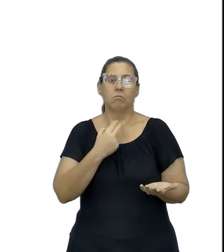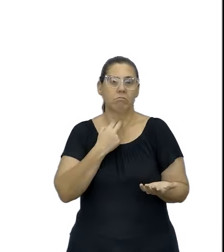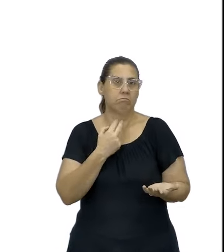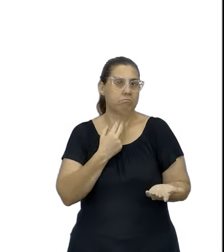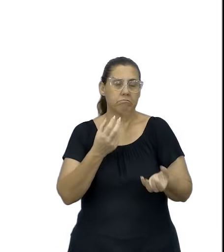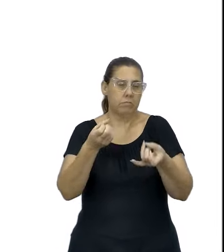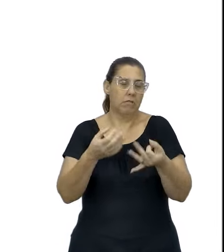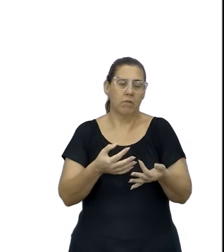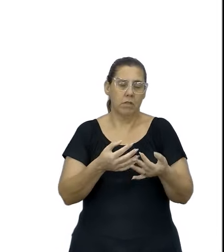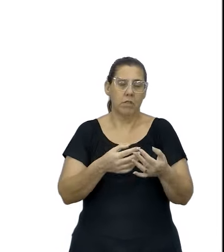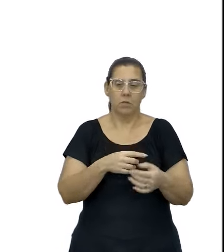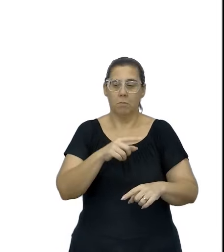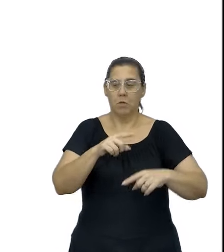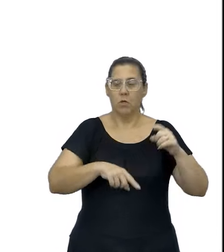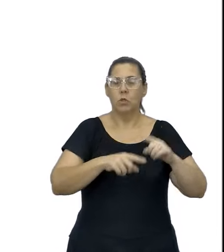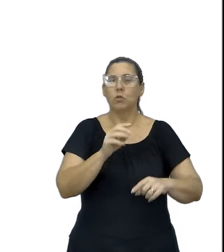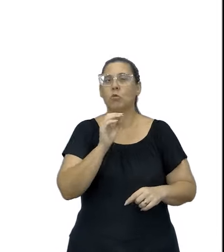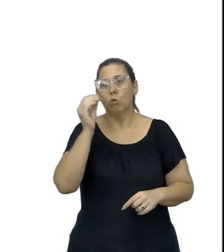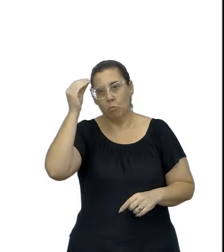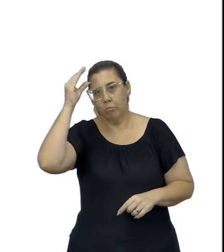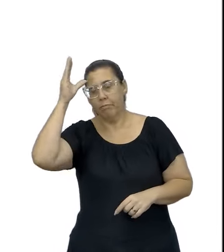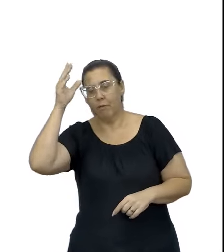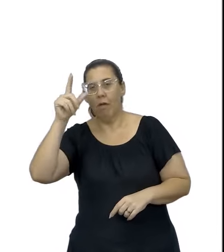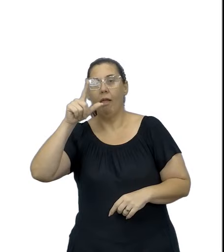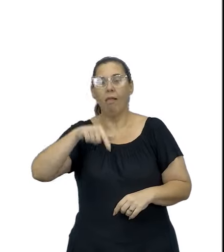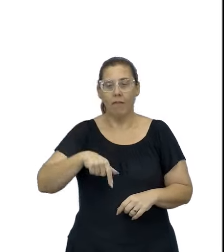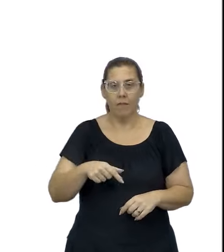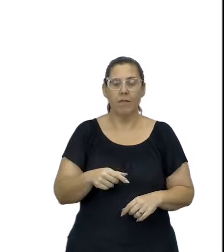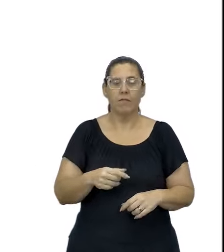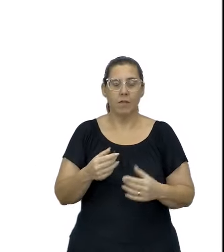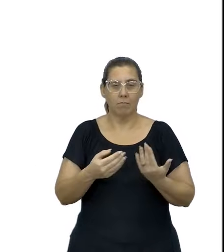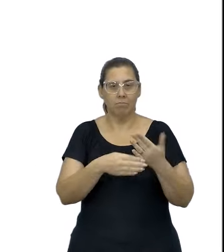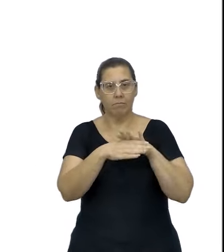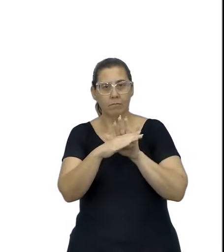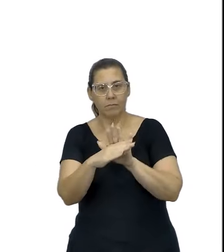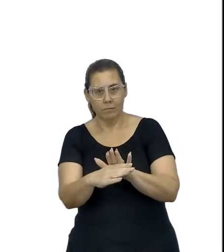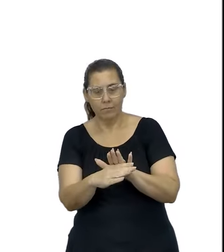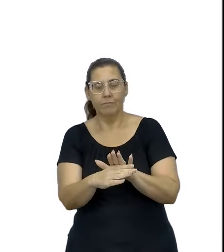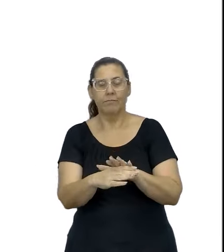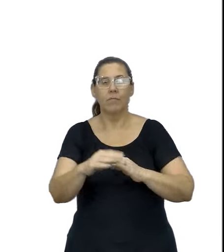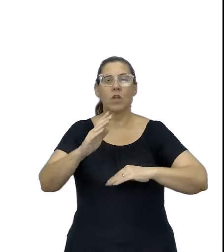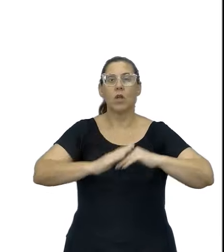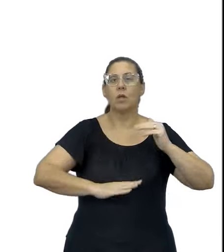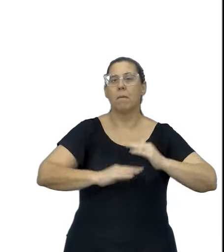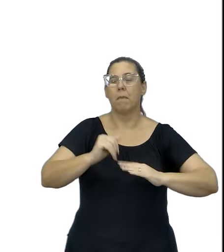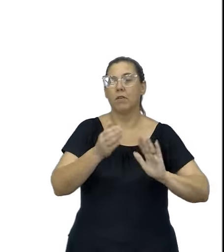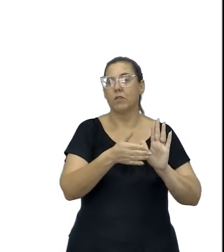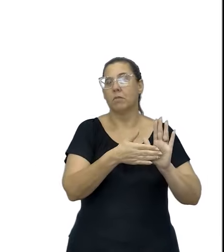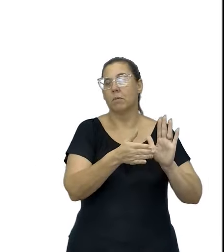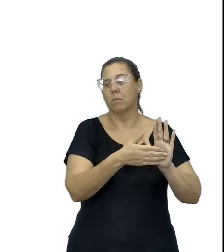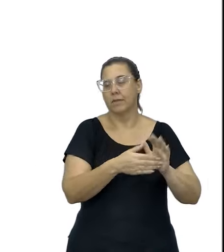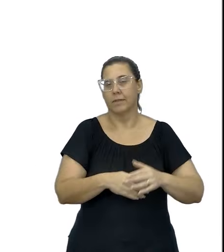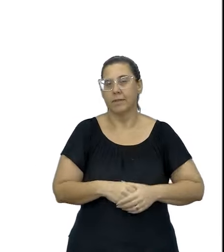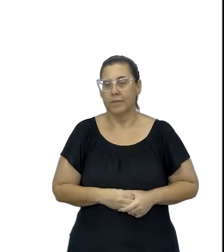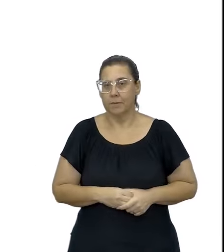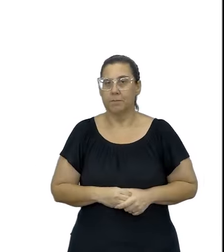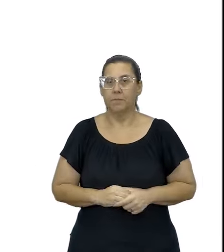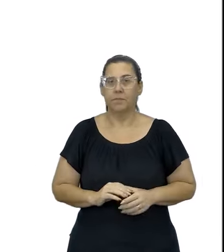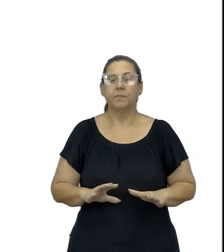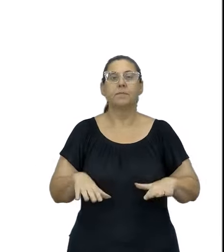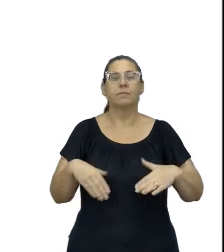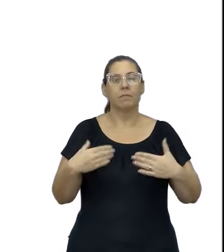esse objeto de conhecimento está mesmo sendo favorecido por essas atividades propostas. No